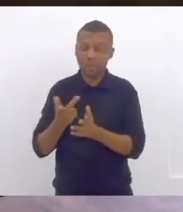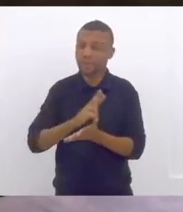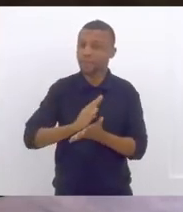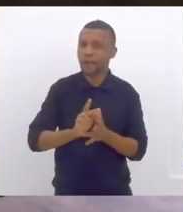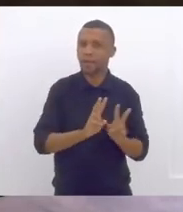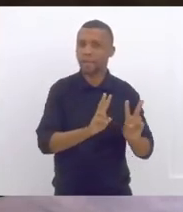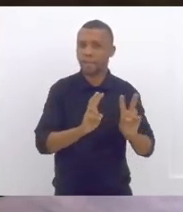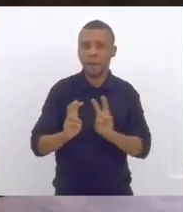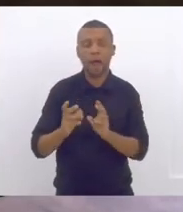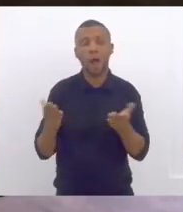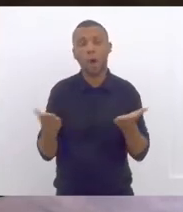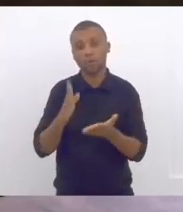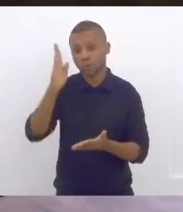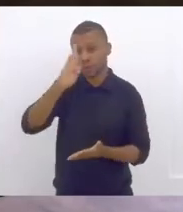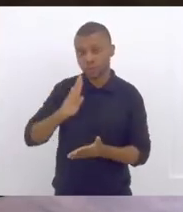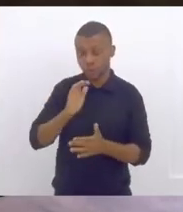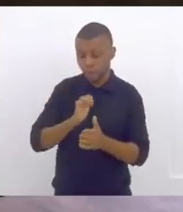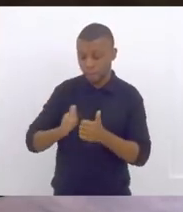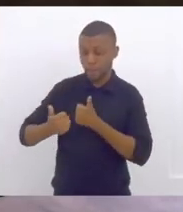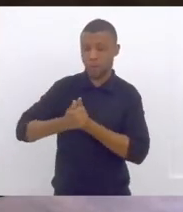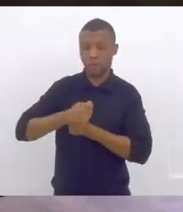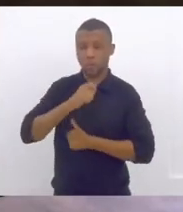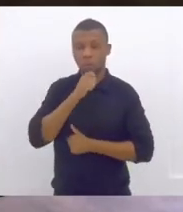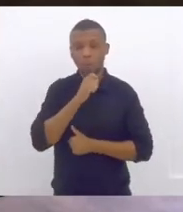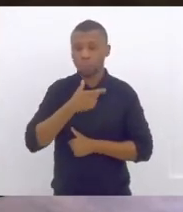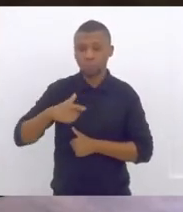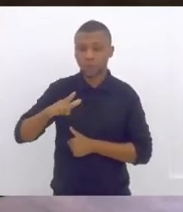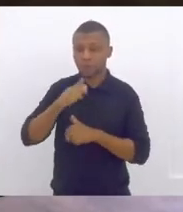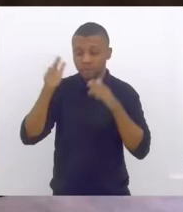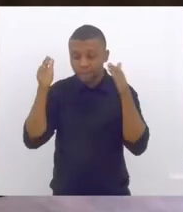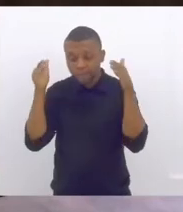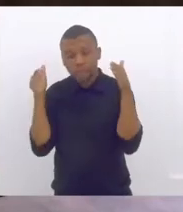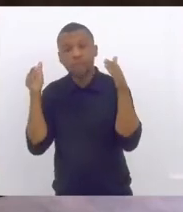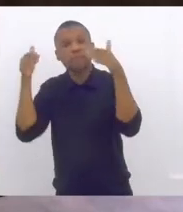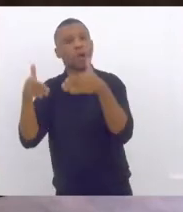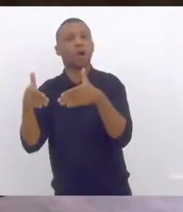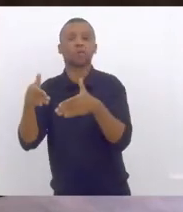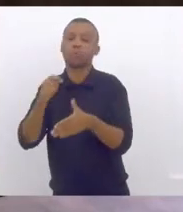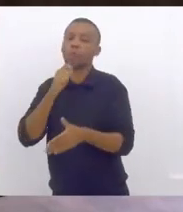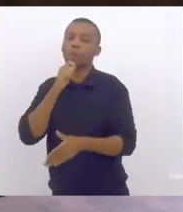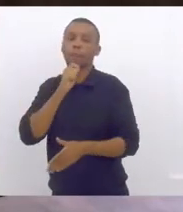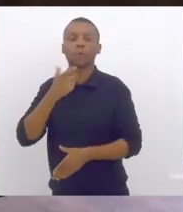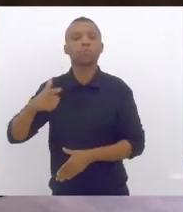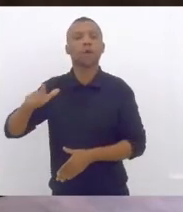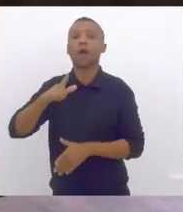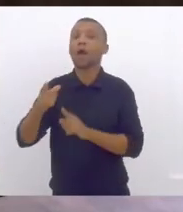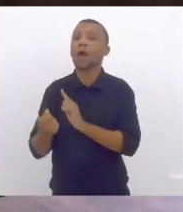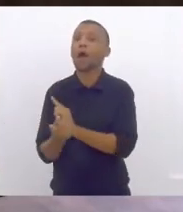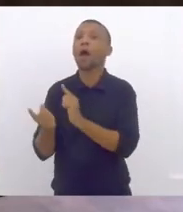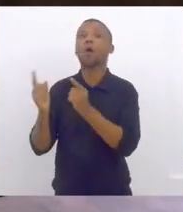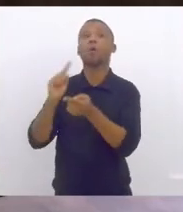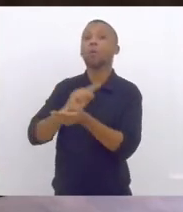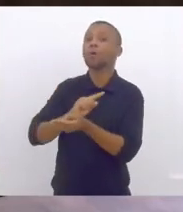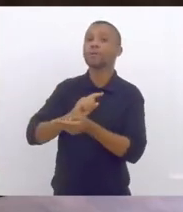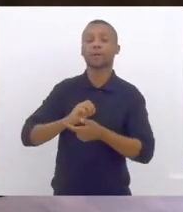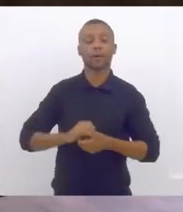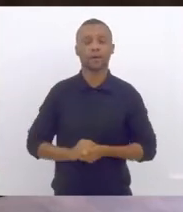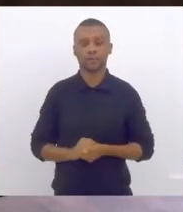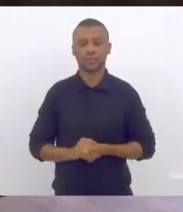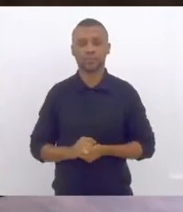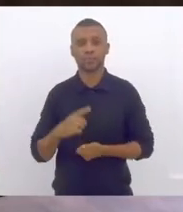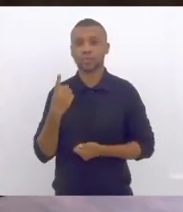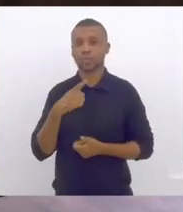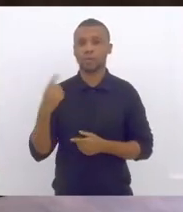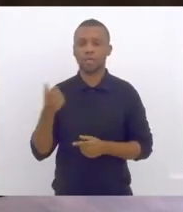hoje o Brasil não tem protagonismo em nenhum fórum multilateral. Ao contrário. Ao contrário. Nós temos